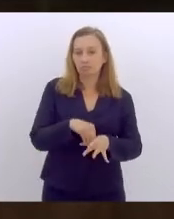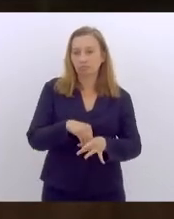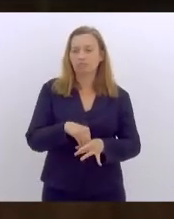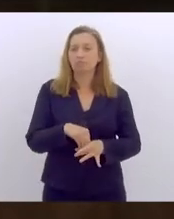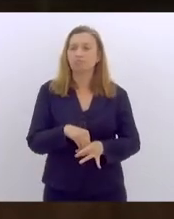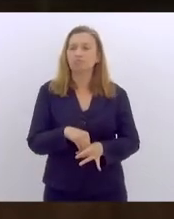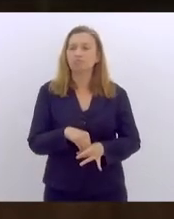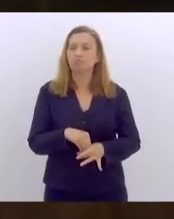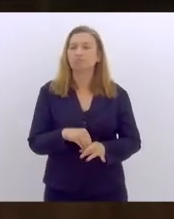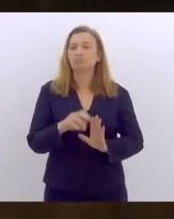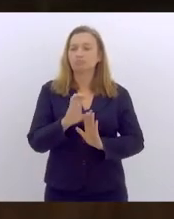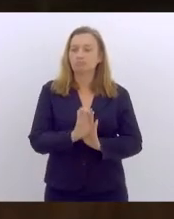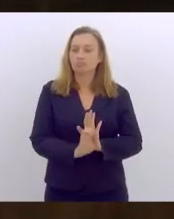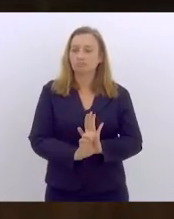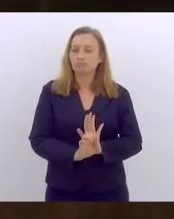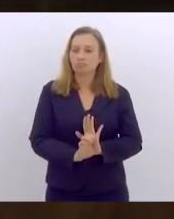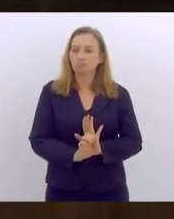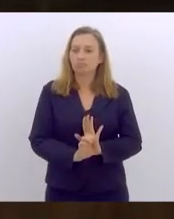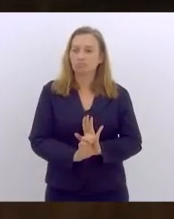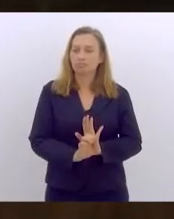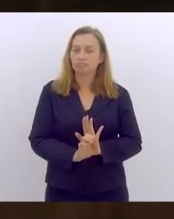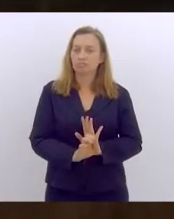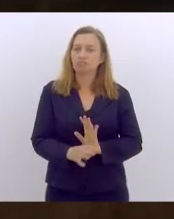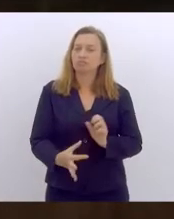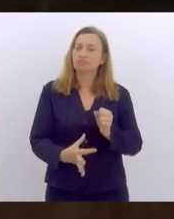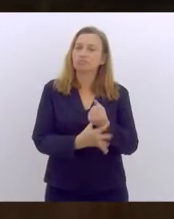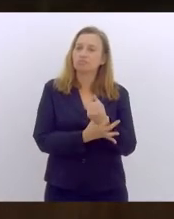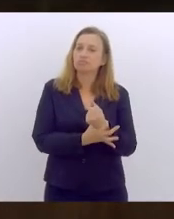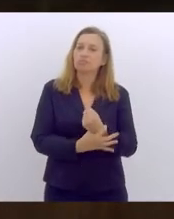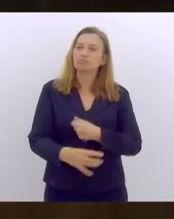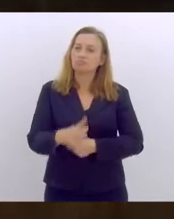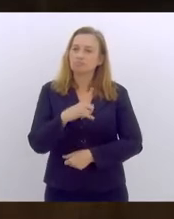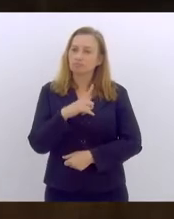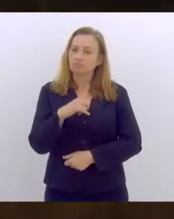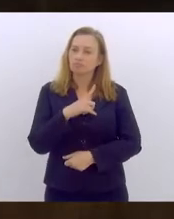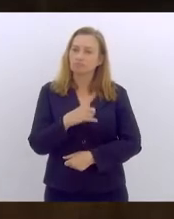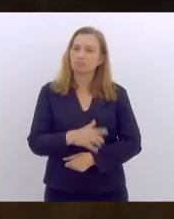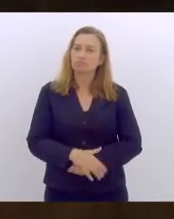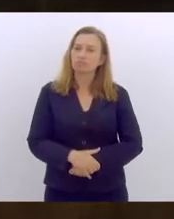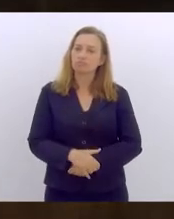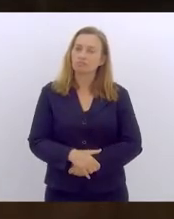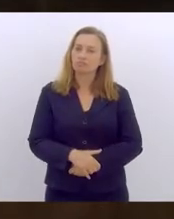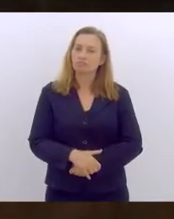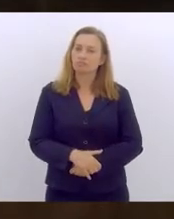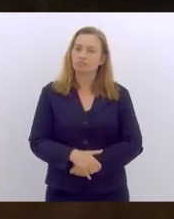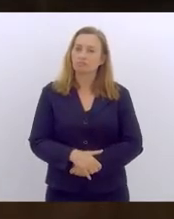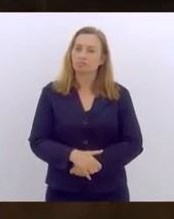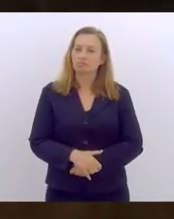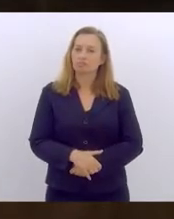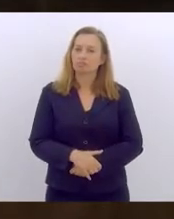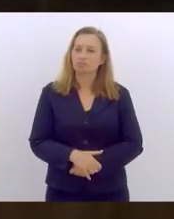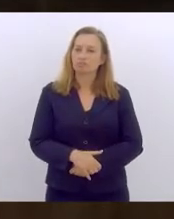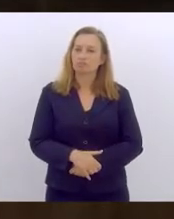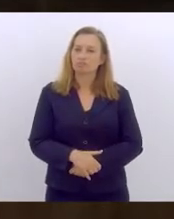essa emenda para garantir que, se for o caso